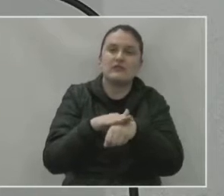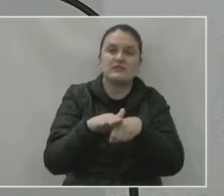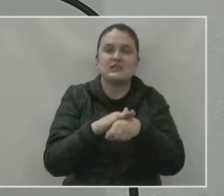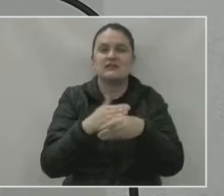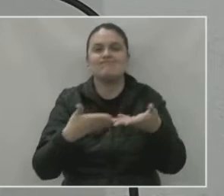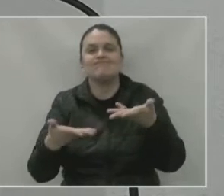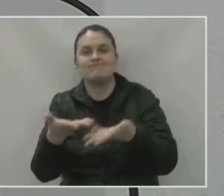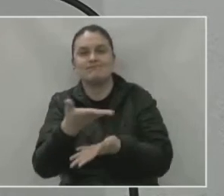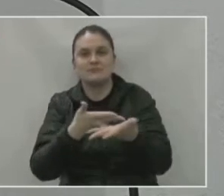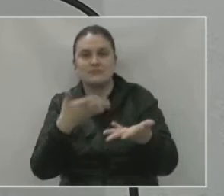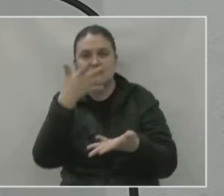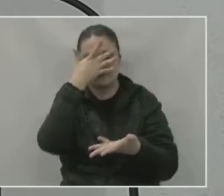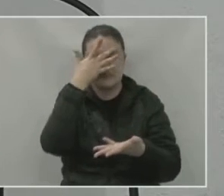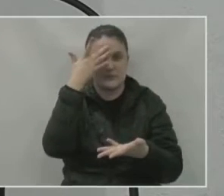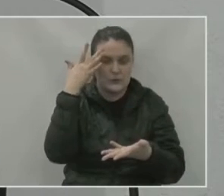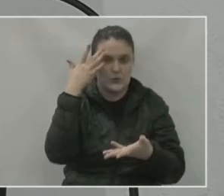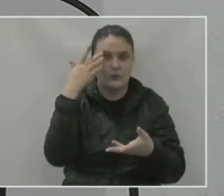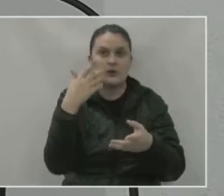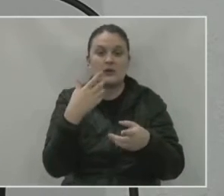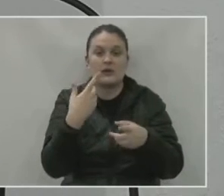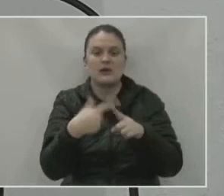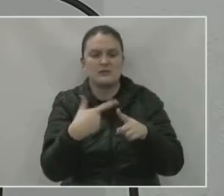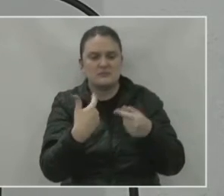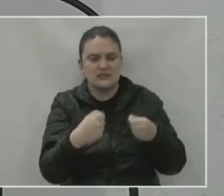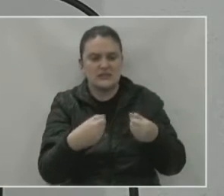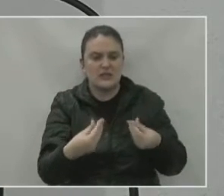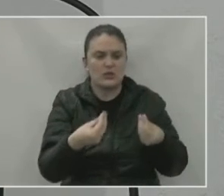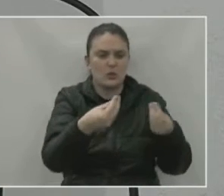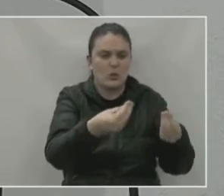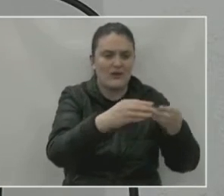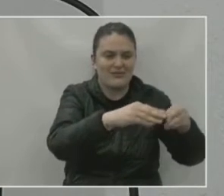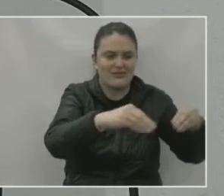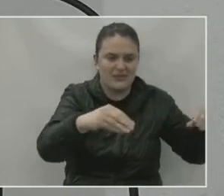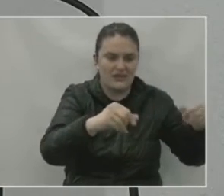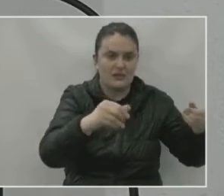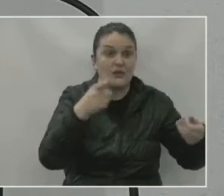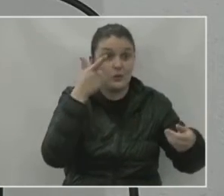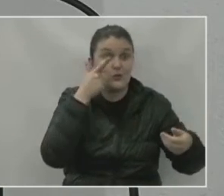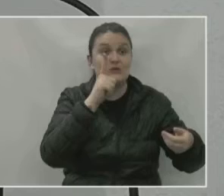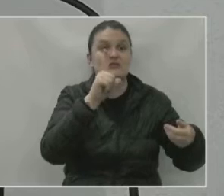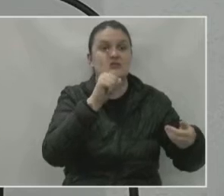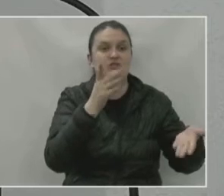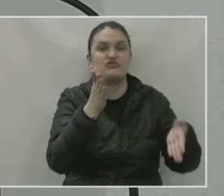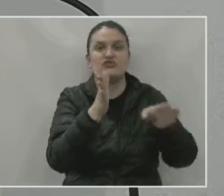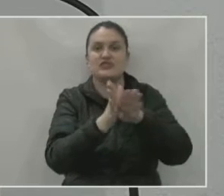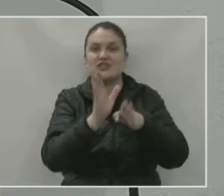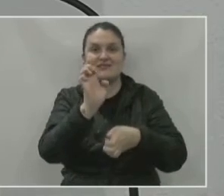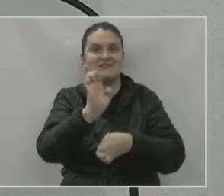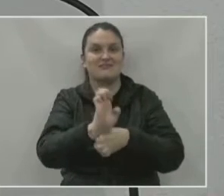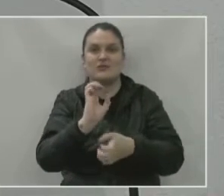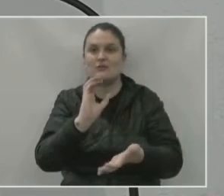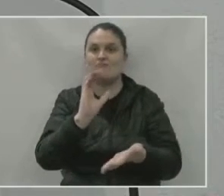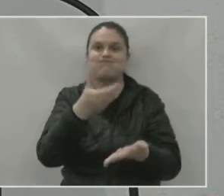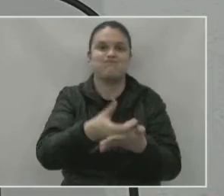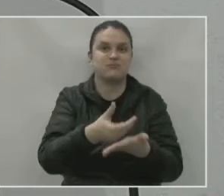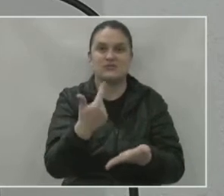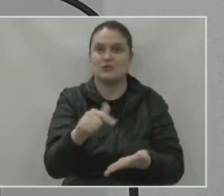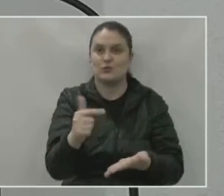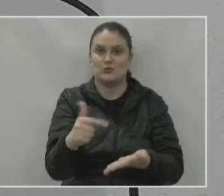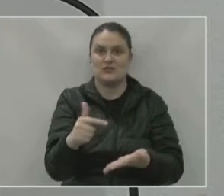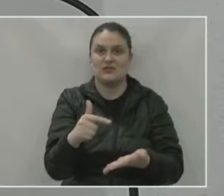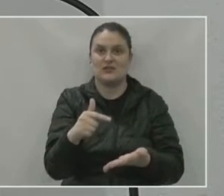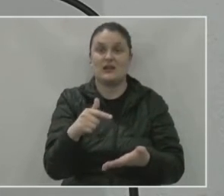o desgaste político para o terreno do presídio, e chega lá o Estado não põe a contrapartida. Aí vocês